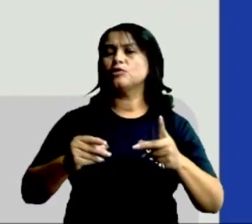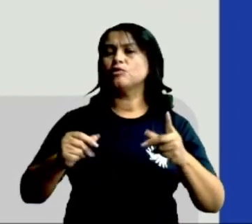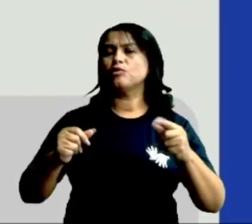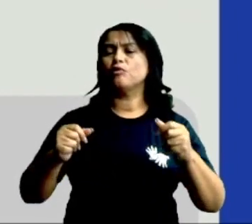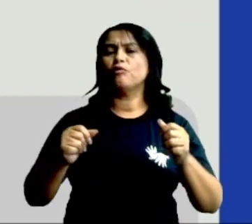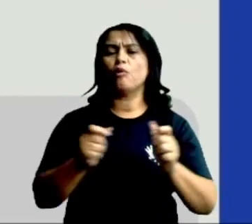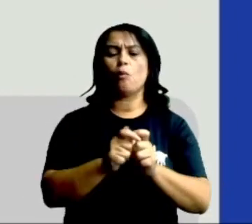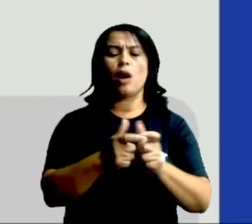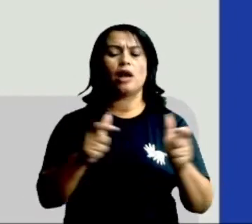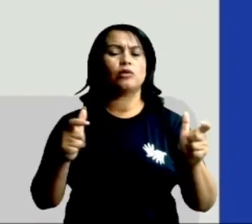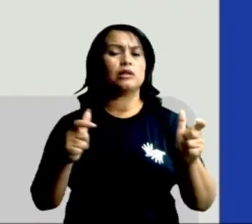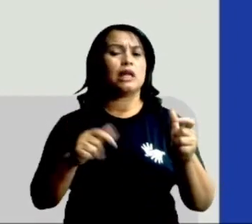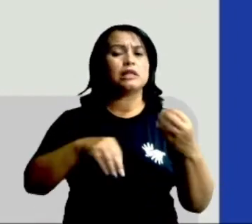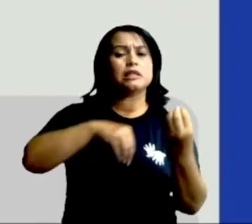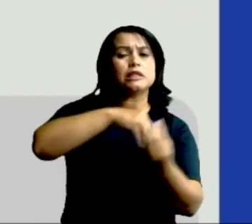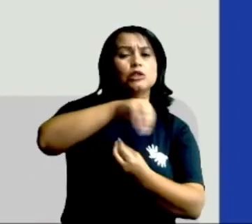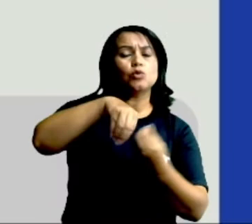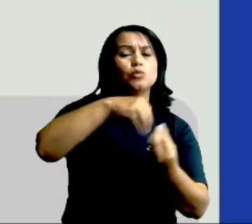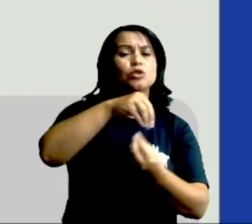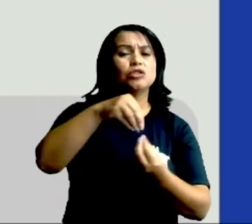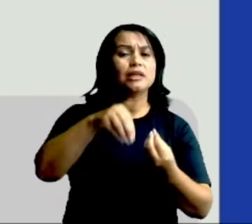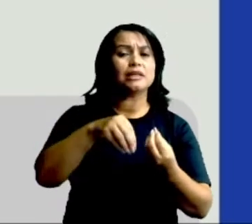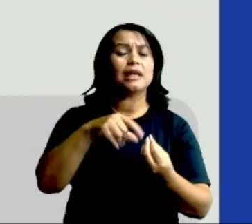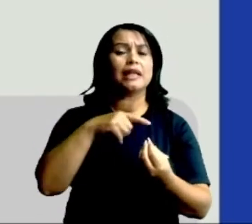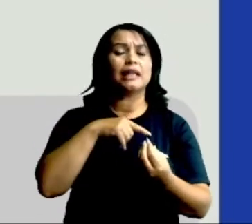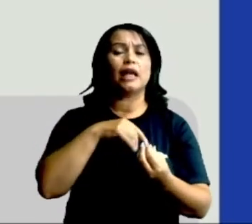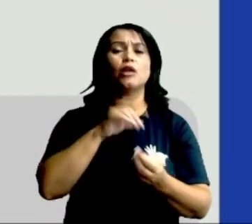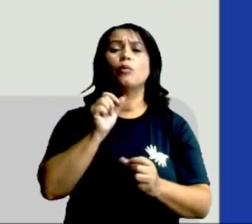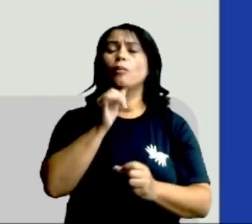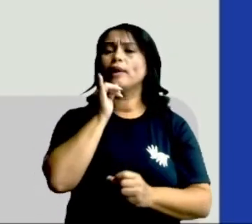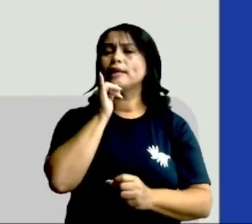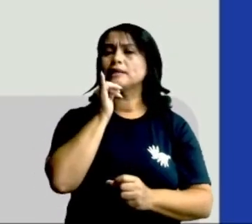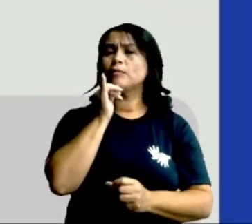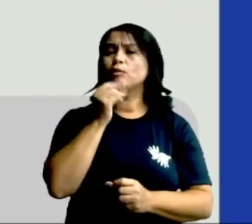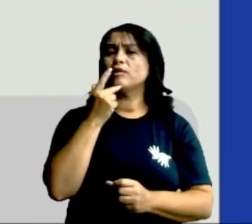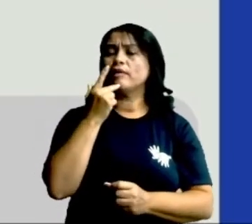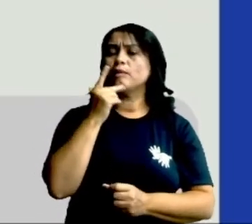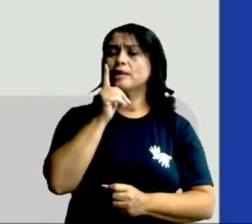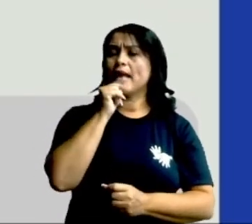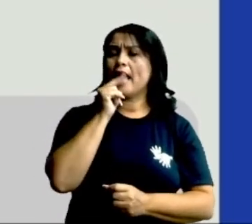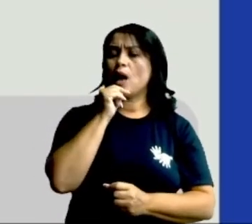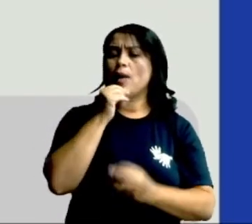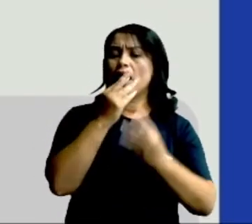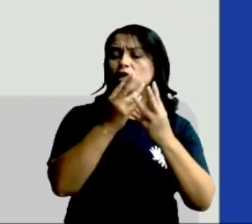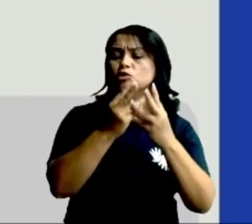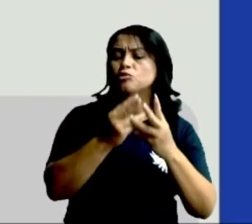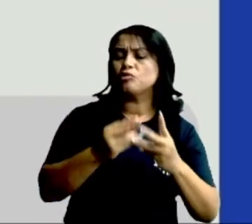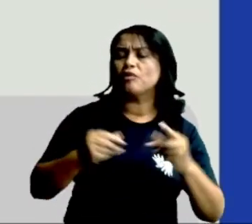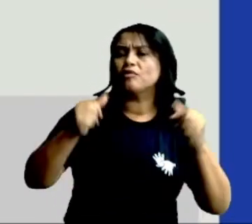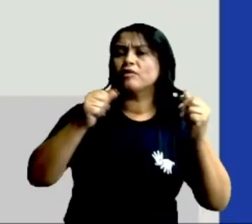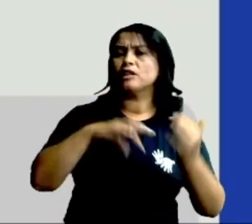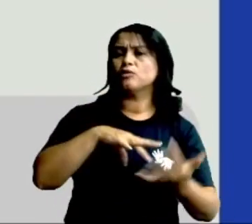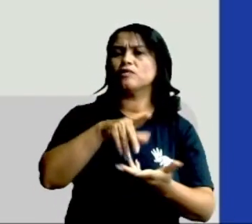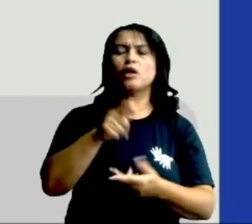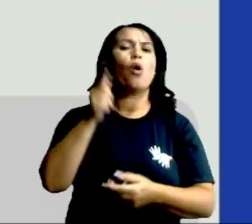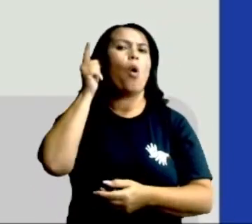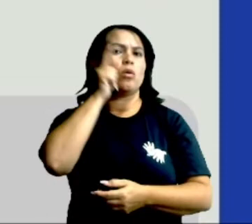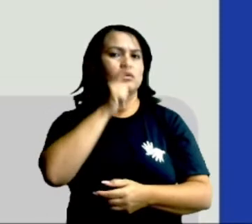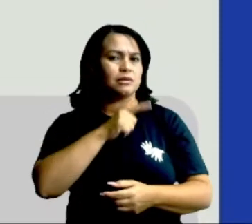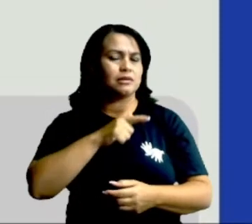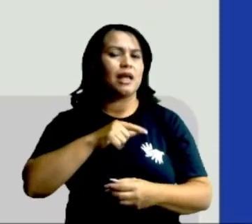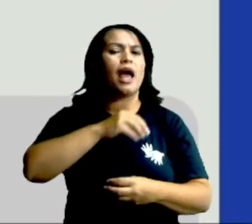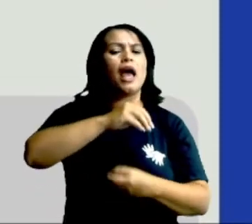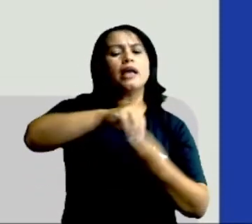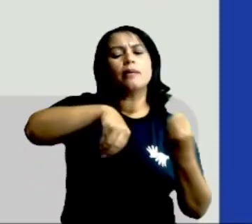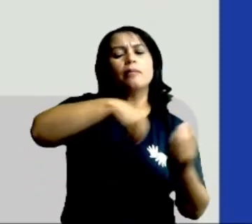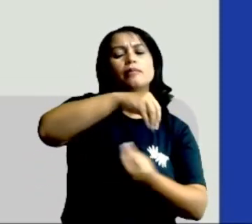grande quantidade de substâncias. Ou seja, quando a gente fala que a água é um solvente universal, significa dizer que a gente consegue misturar